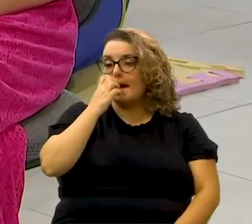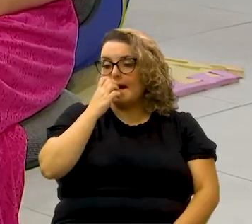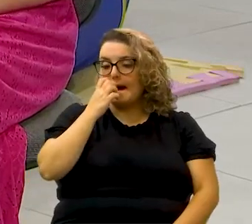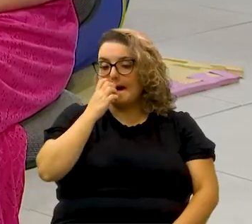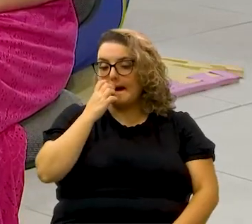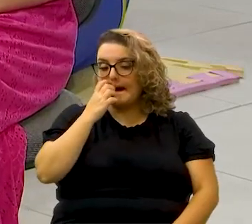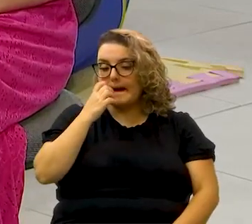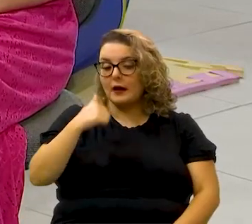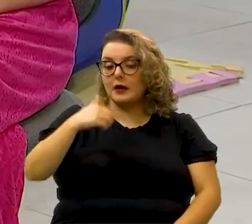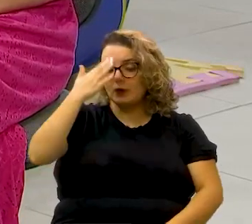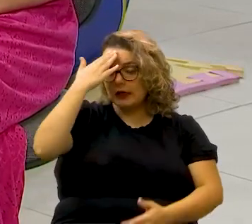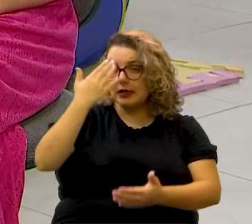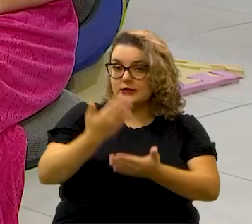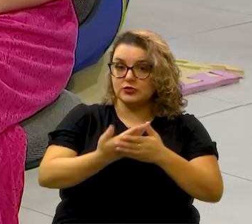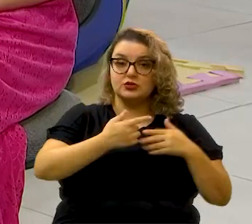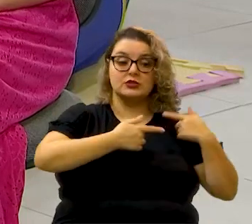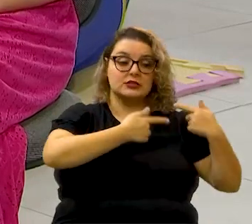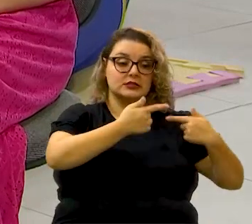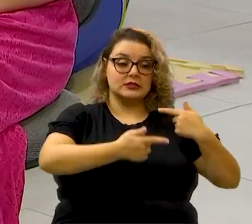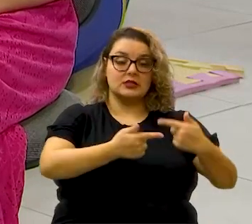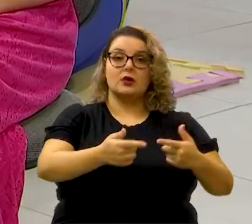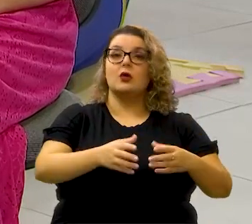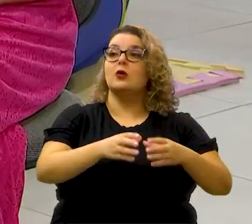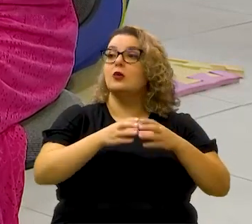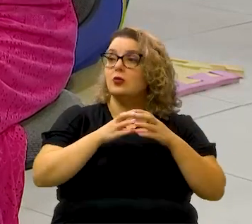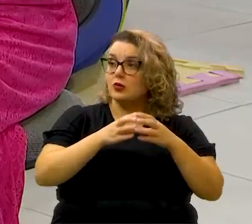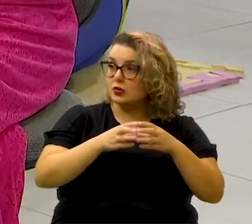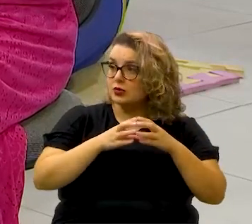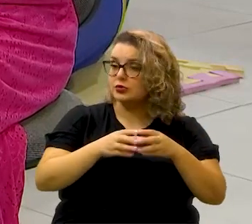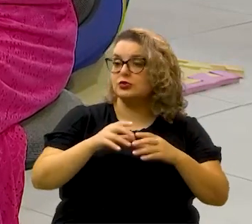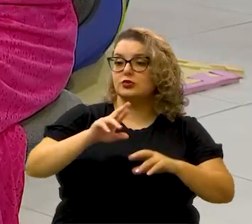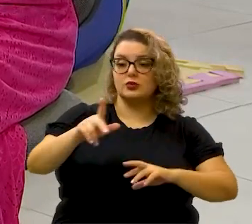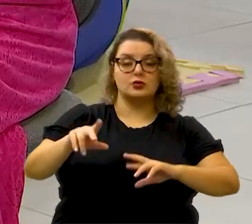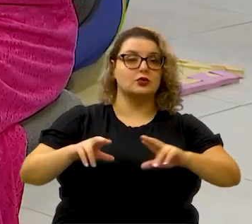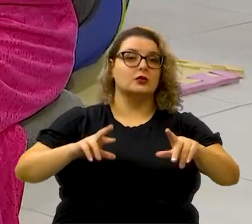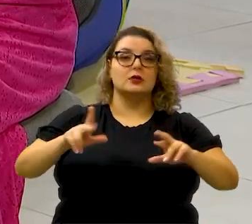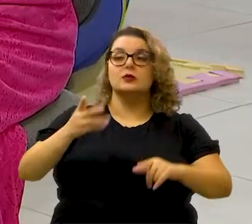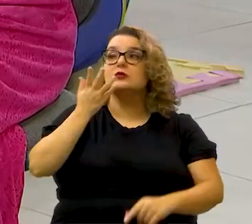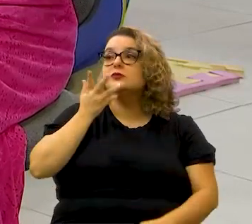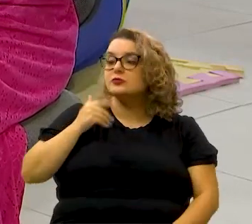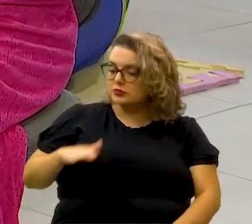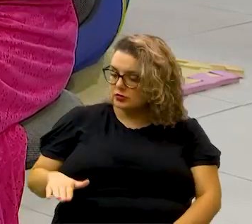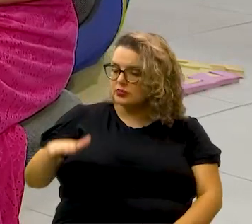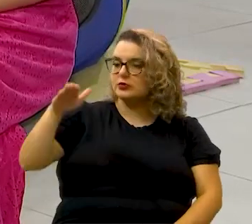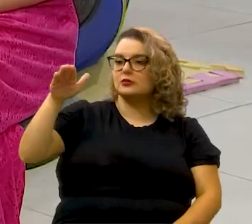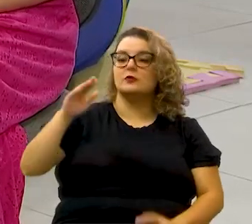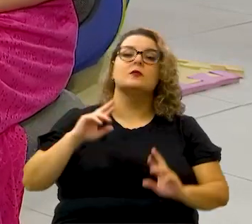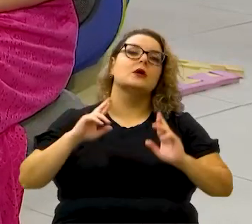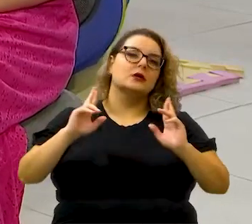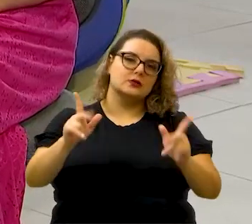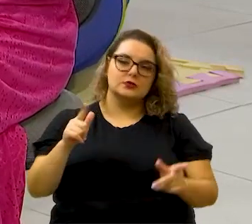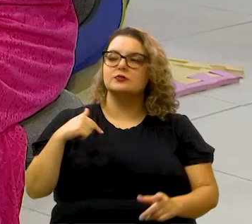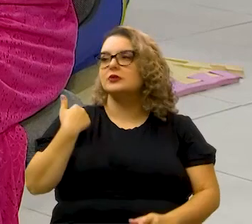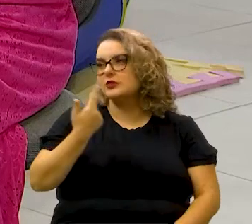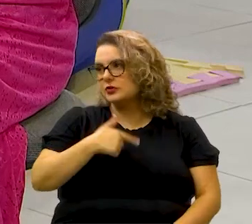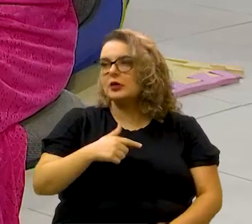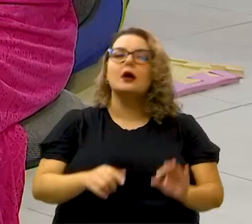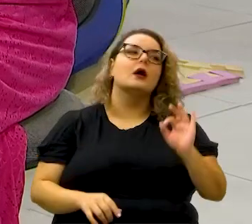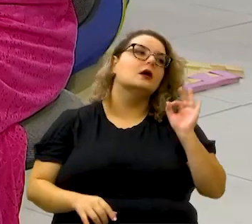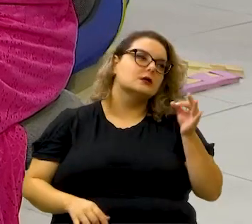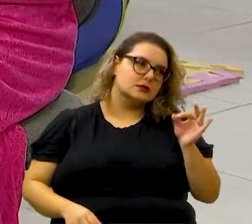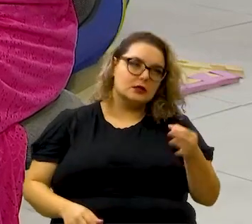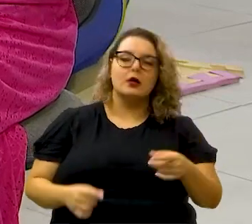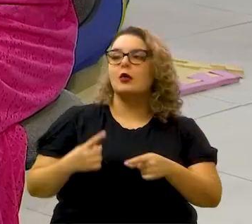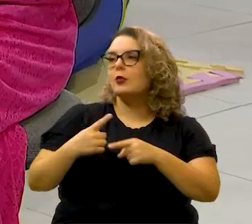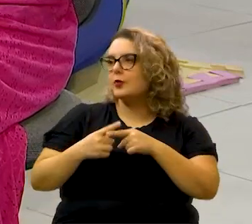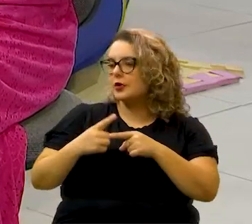falo, né, que eu acredito muito que essa geração de crianças que está convivendo com essas diferenças desde pequenos, eles serão muito diferentes